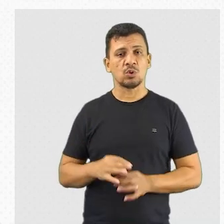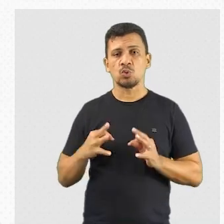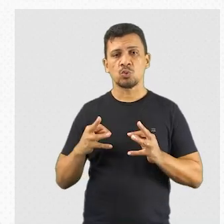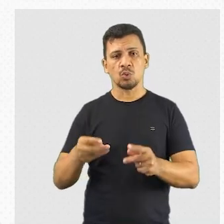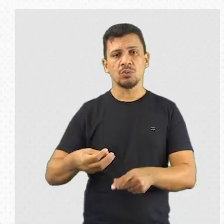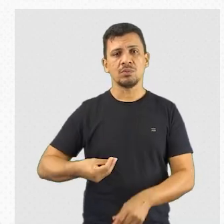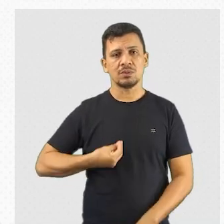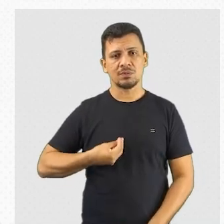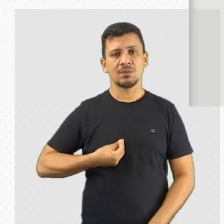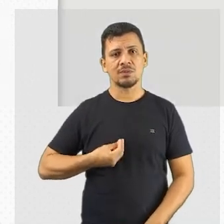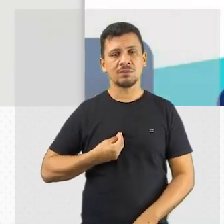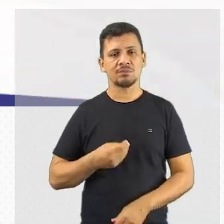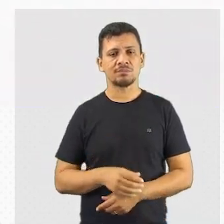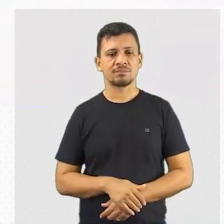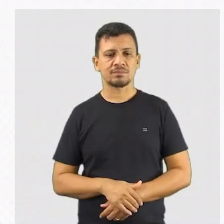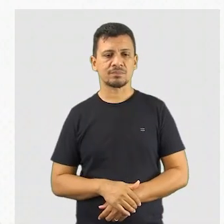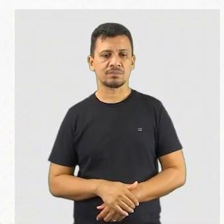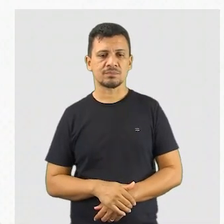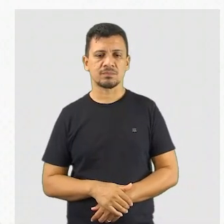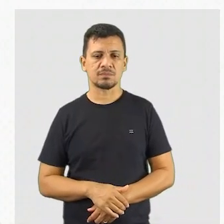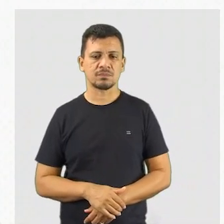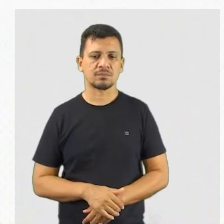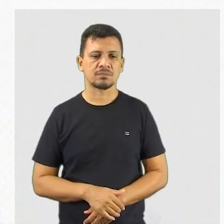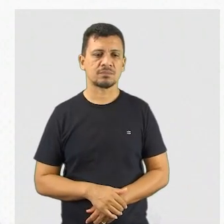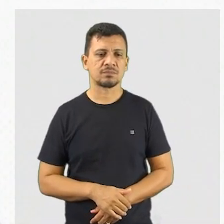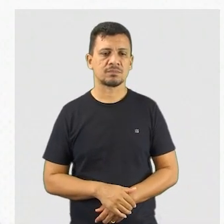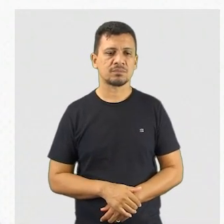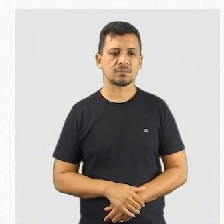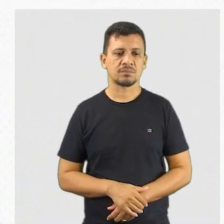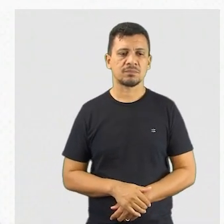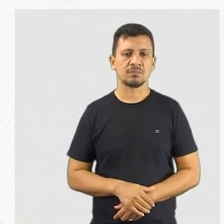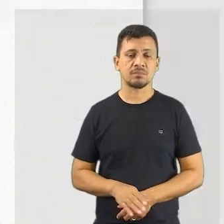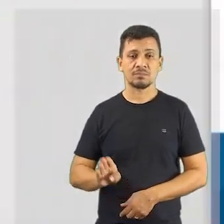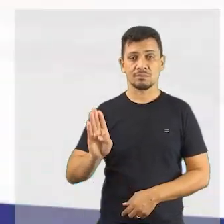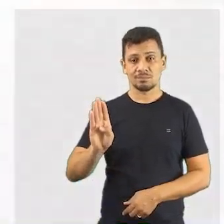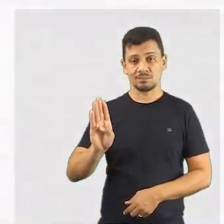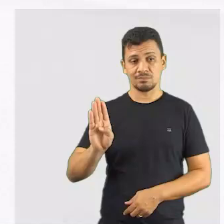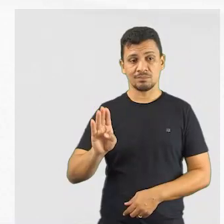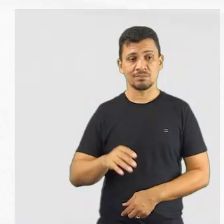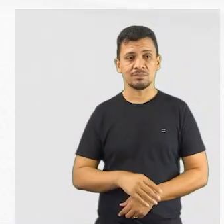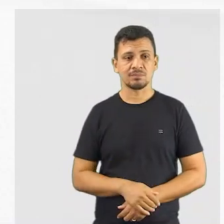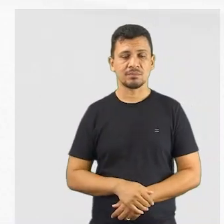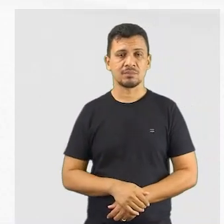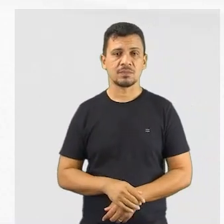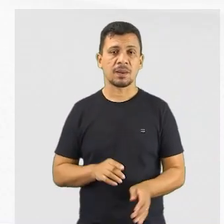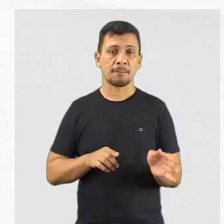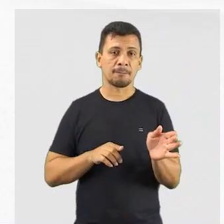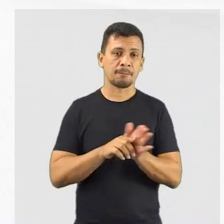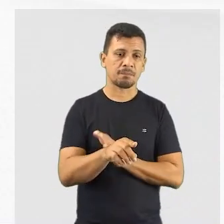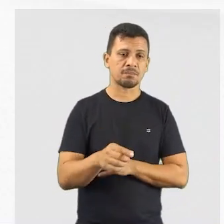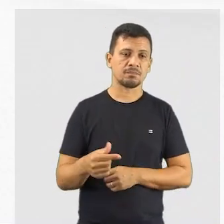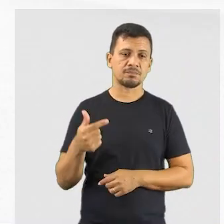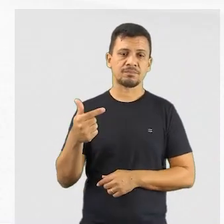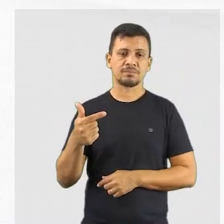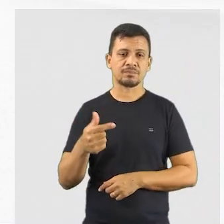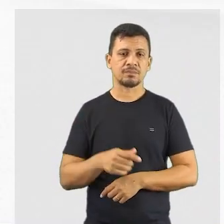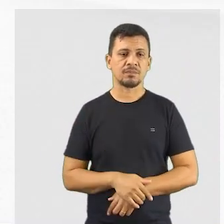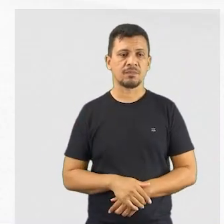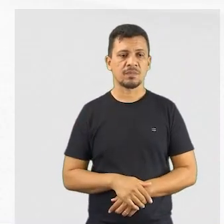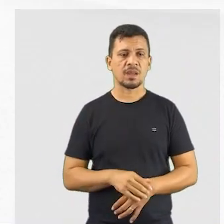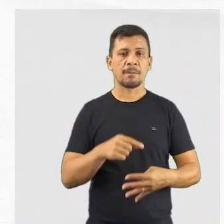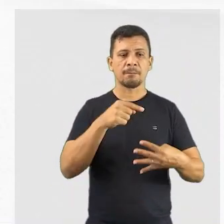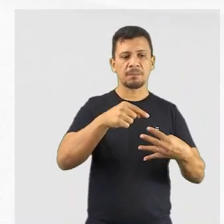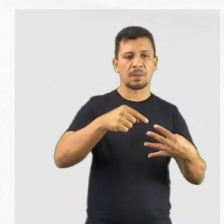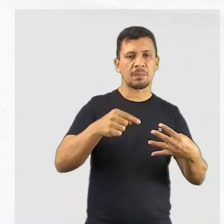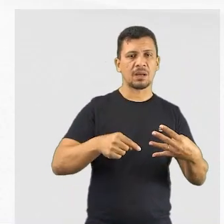vivo. Tranquilo, pessoal? Resposta correta, nossa letra B. Questão 2, pessoal. A